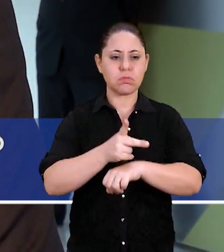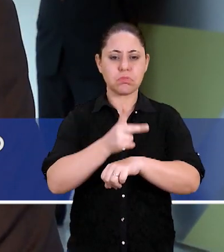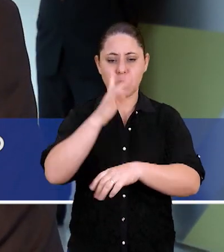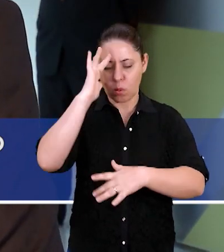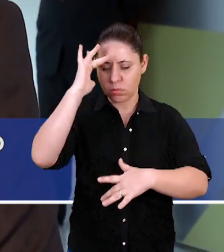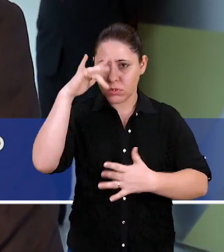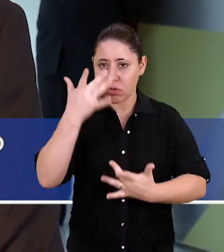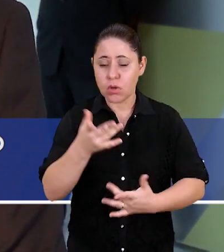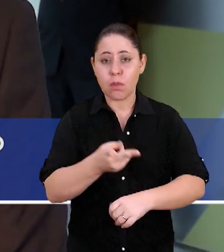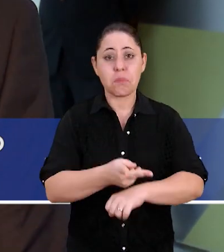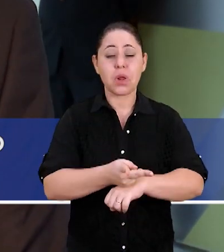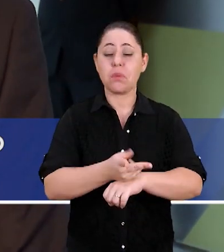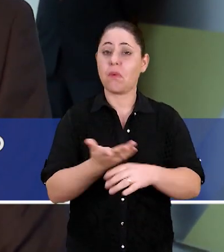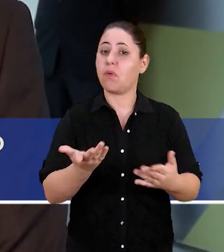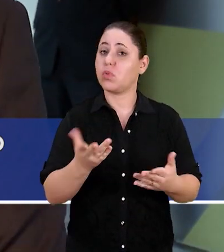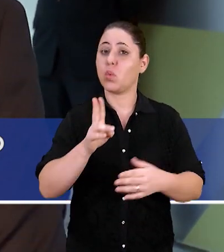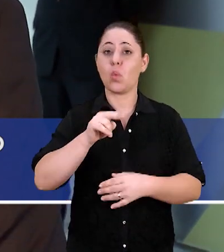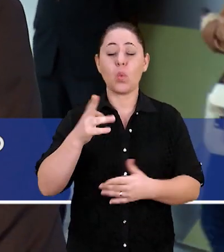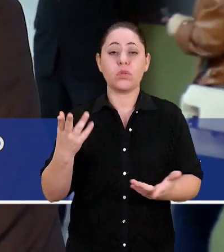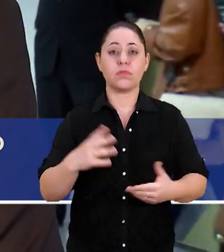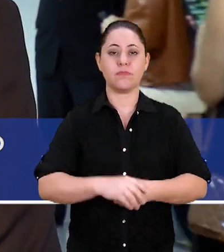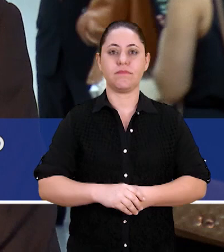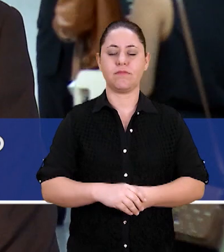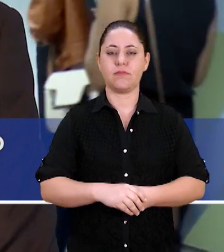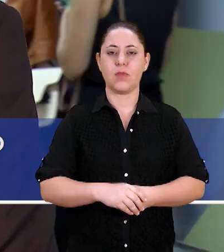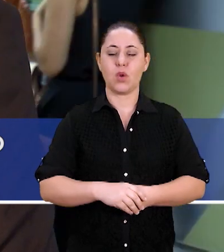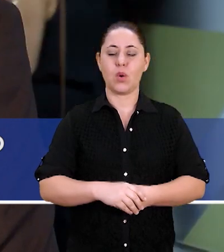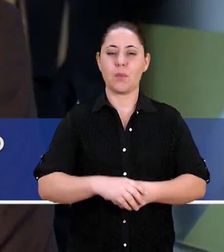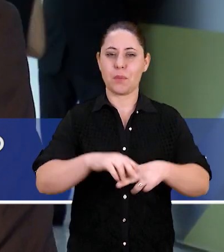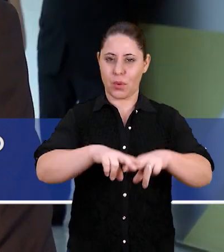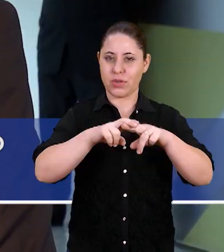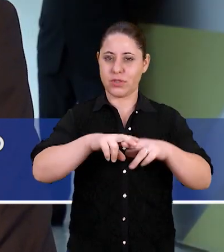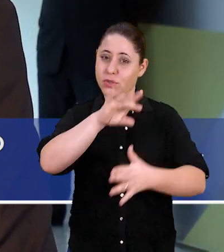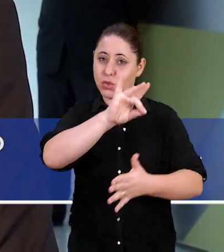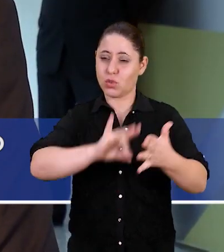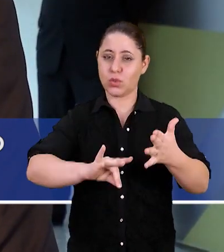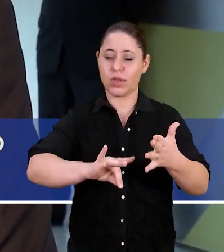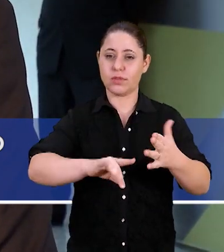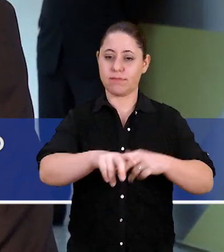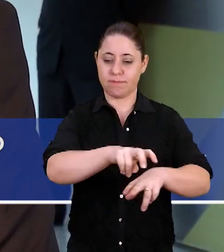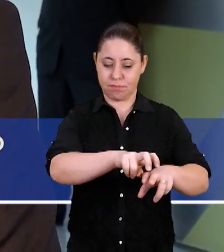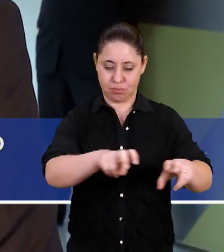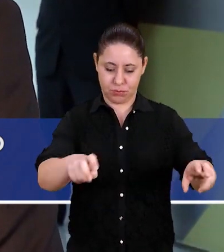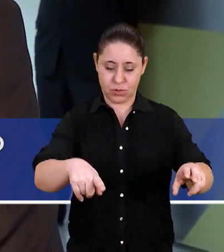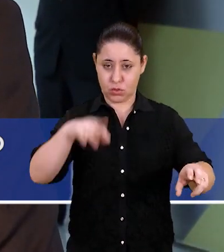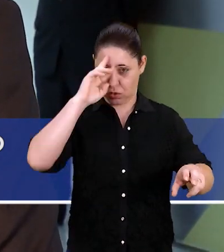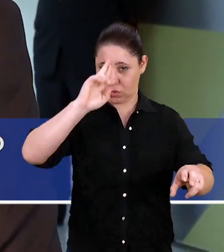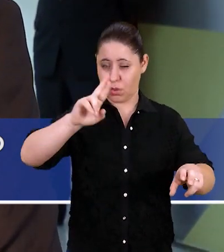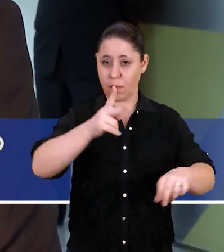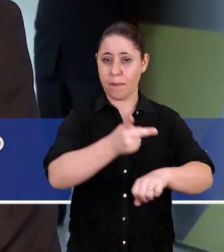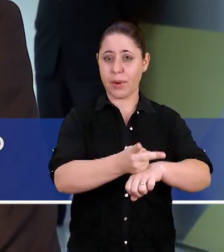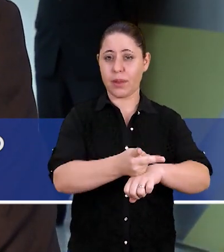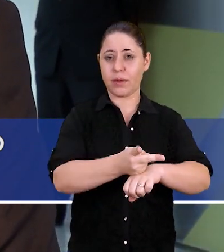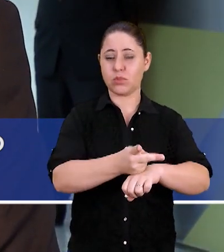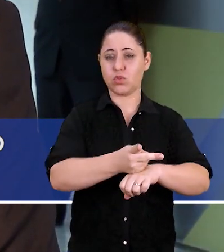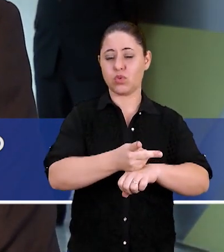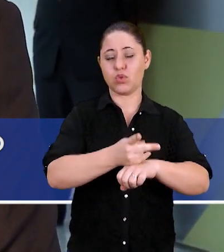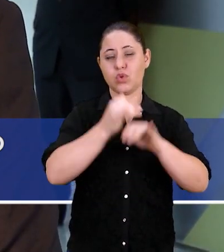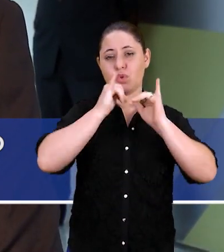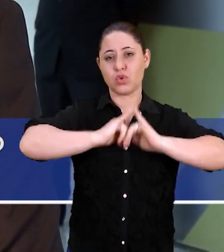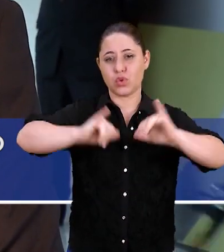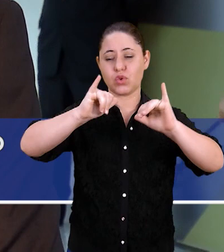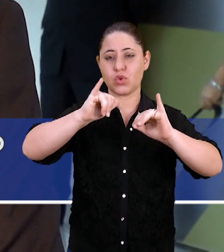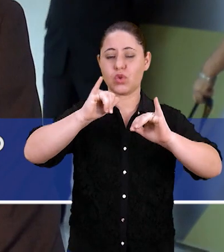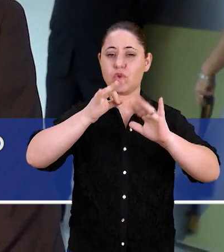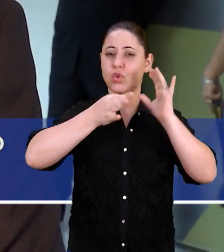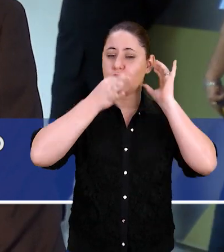através de um prêmio desta envergadura. Foi instituído esse ano, pela mesa diretora, o Prêmio